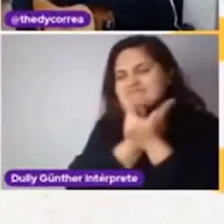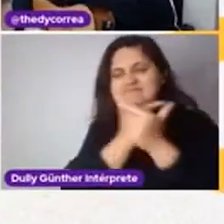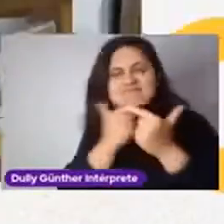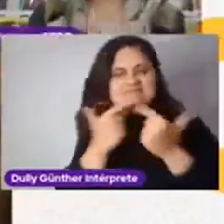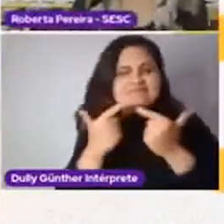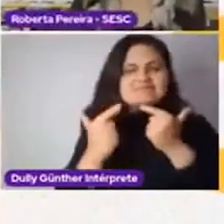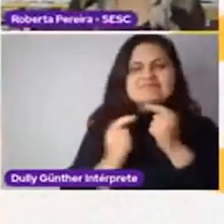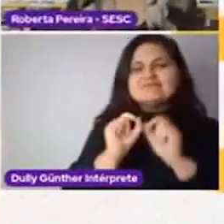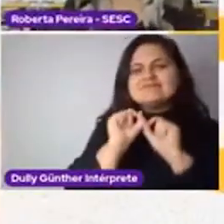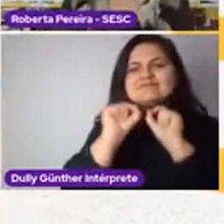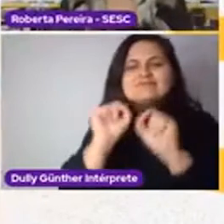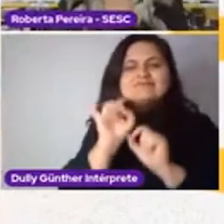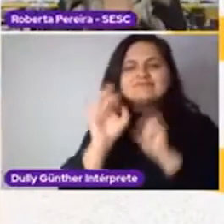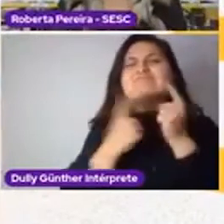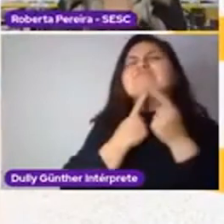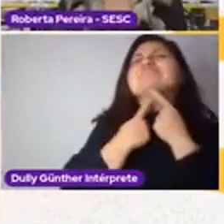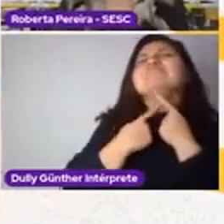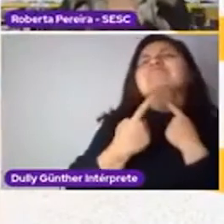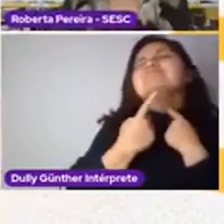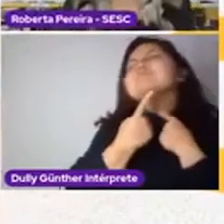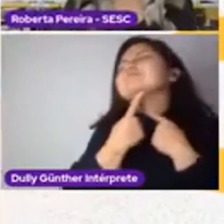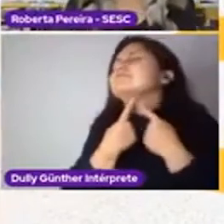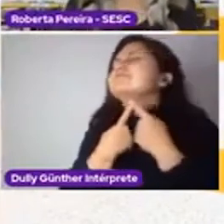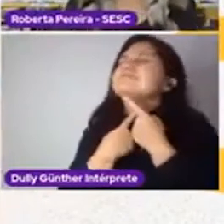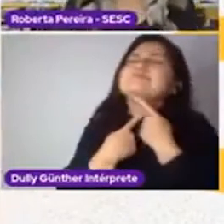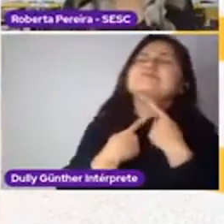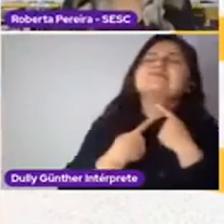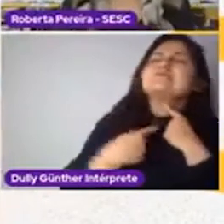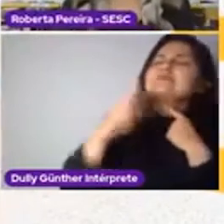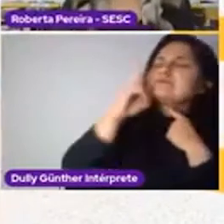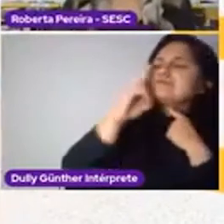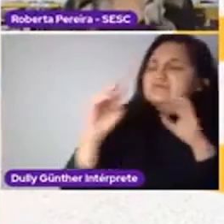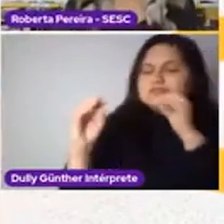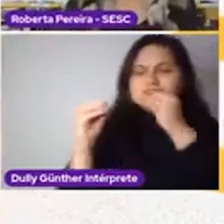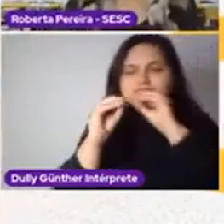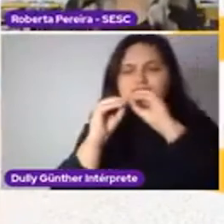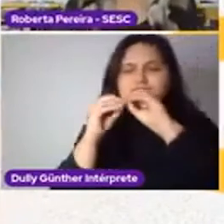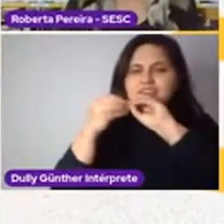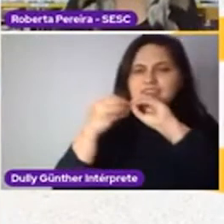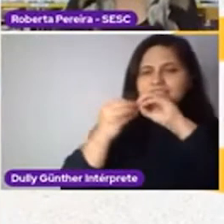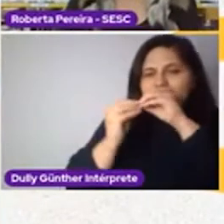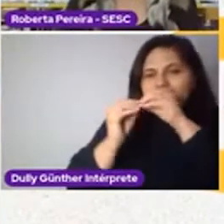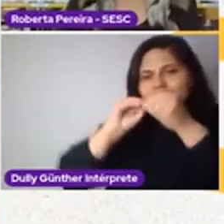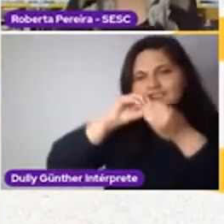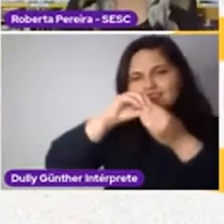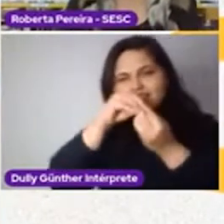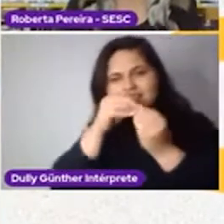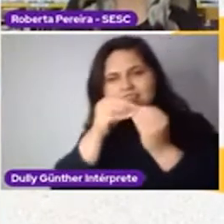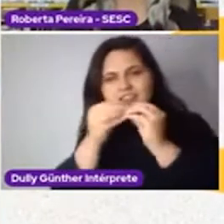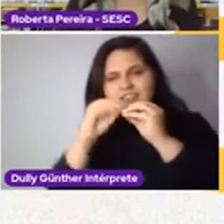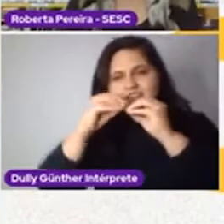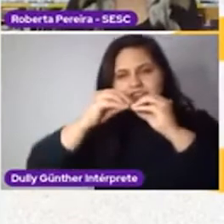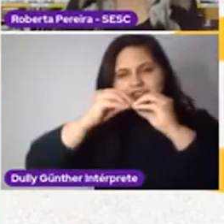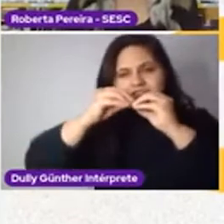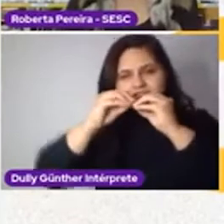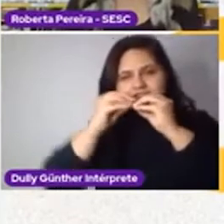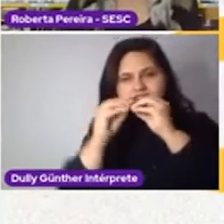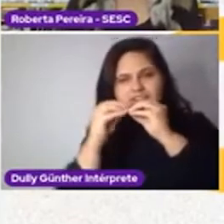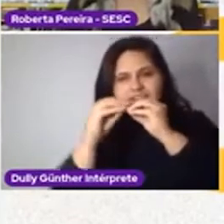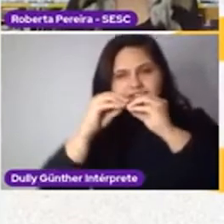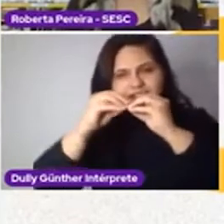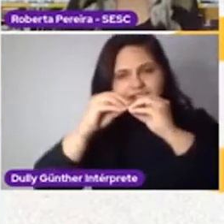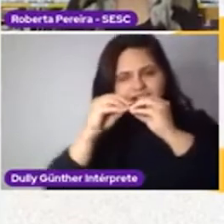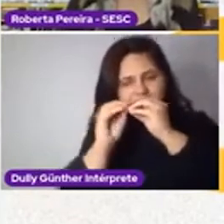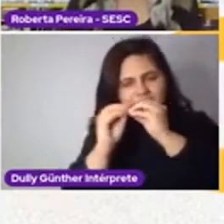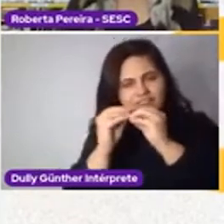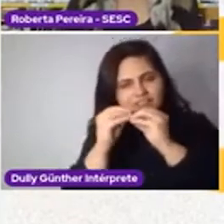vergonha, apenas desejo minha boca encosta em tua boca que